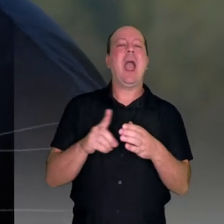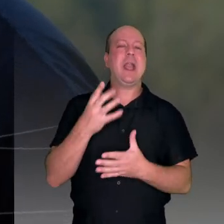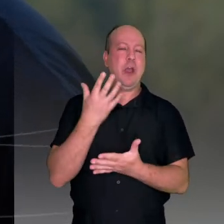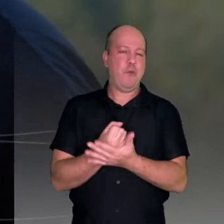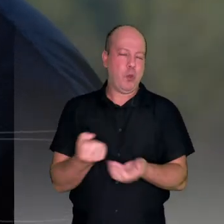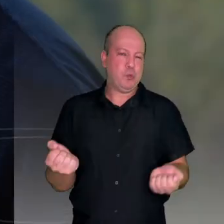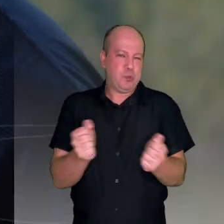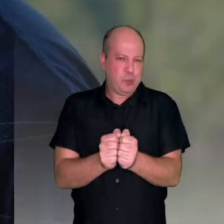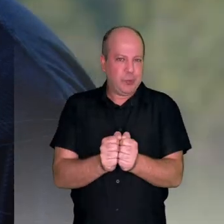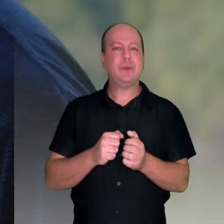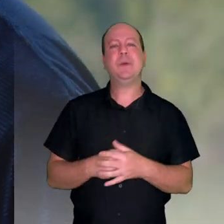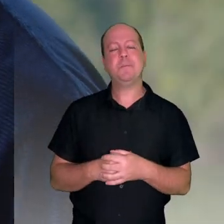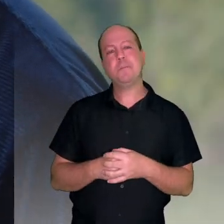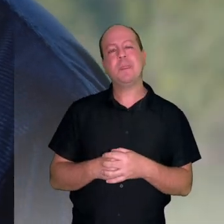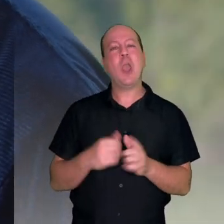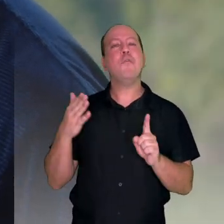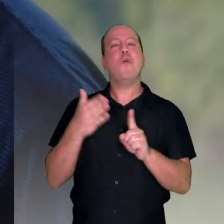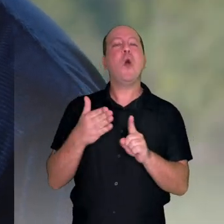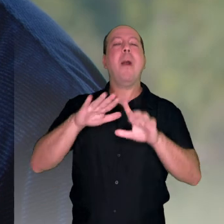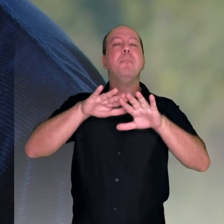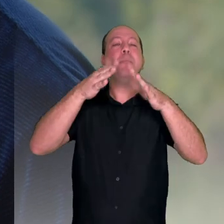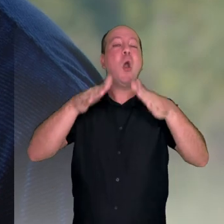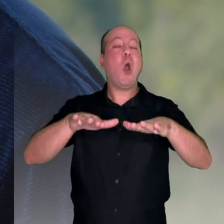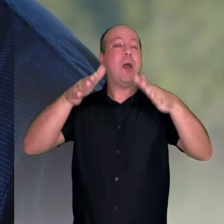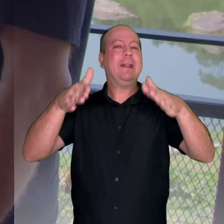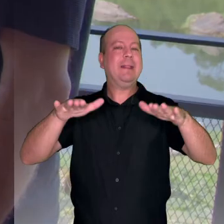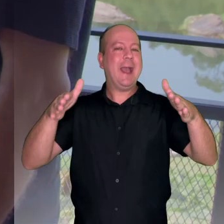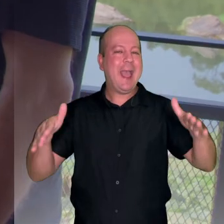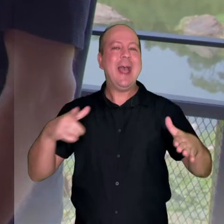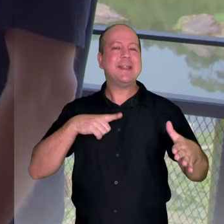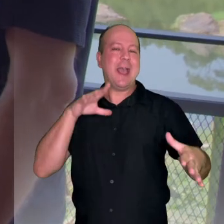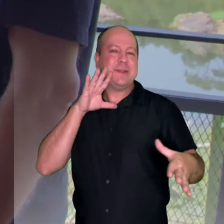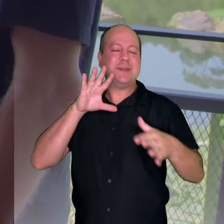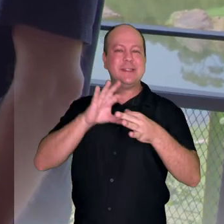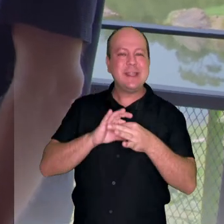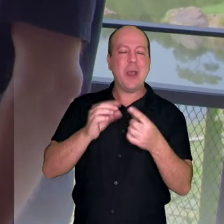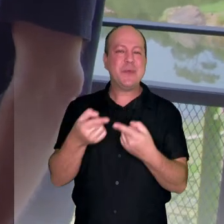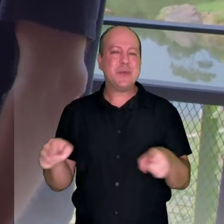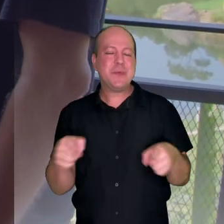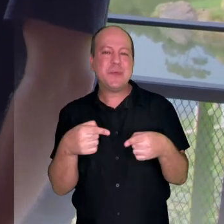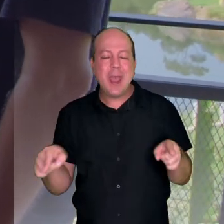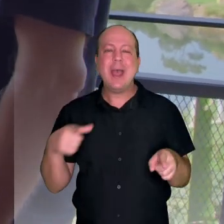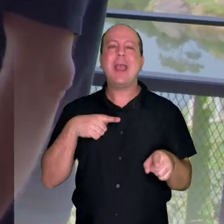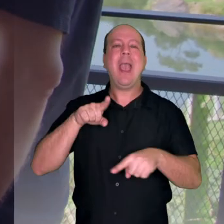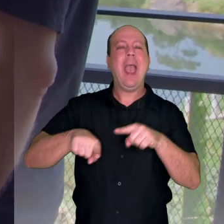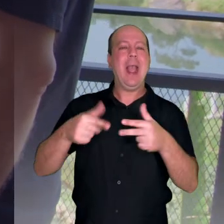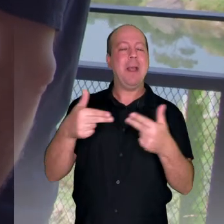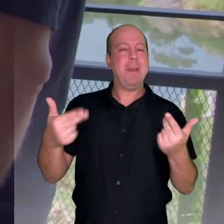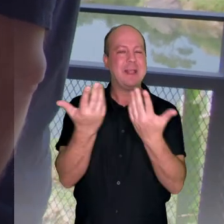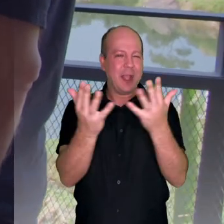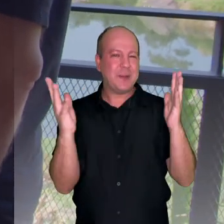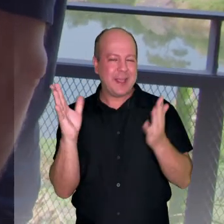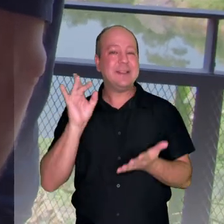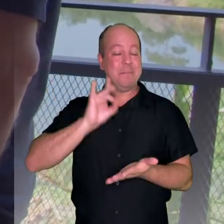que a gente gravou juntos ao longo desse tempo focalizava as montanhas. Então tem uma coisa assim de associar o repertório que a gente toca com os